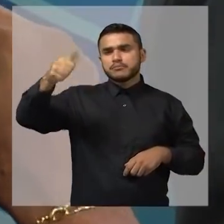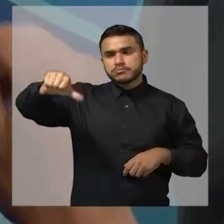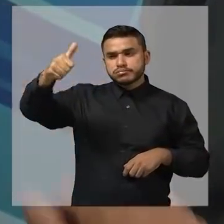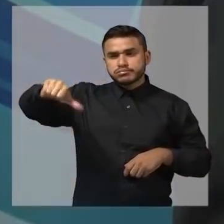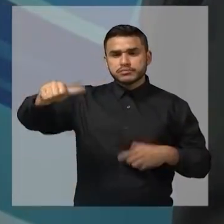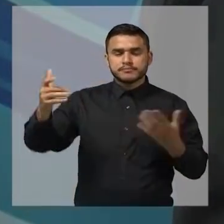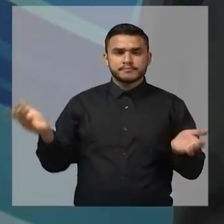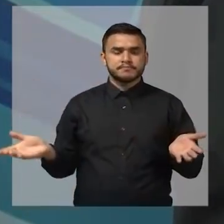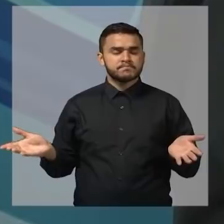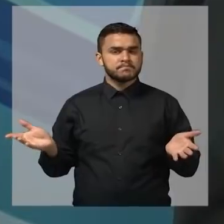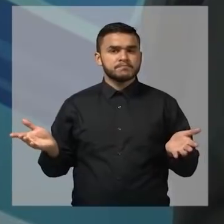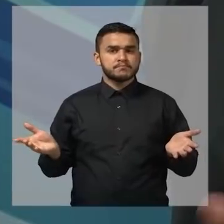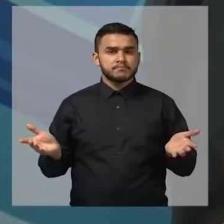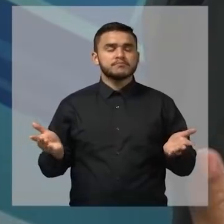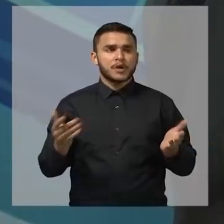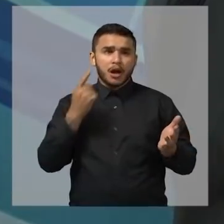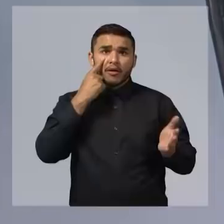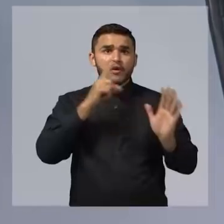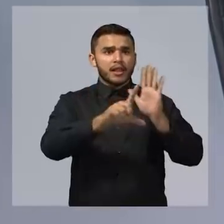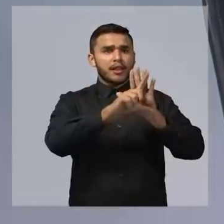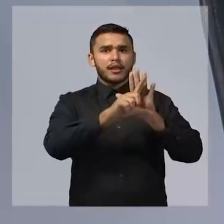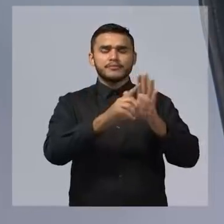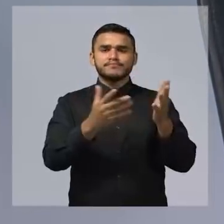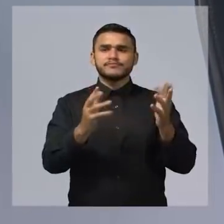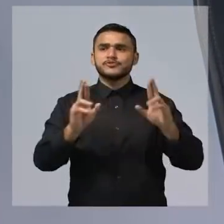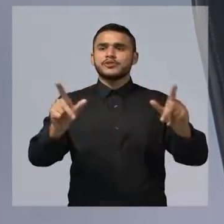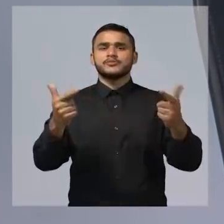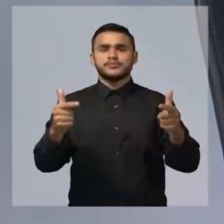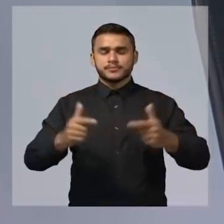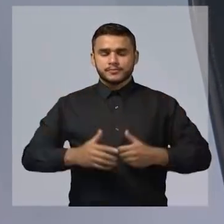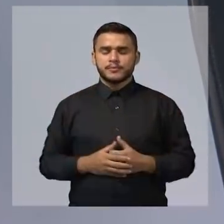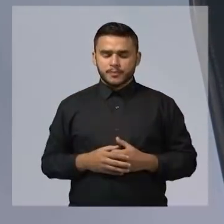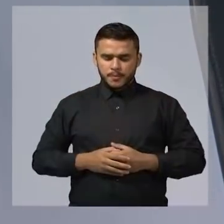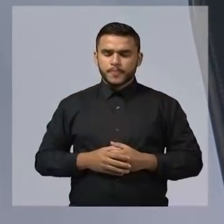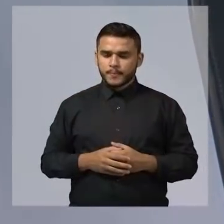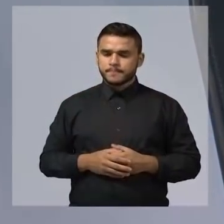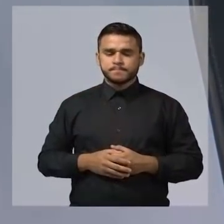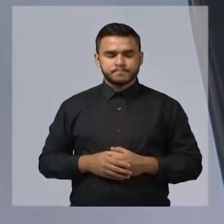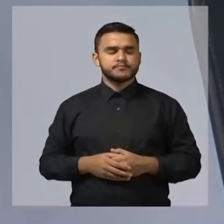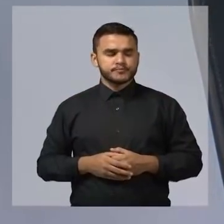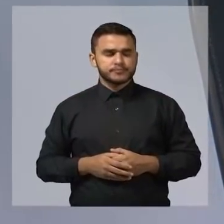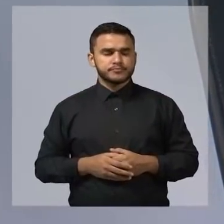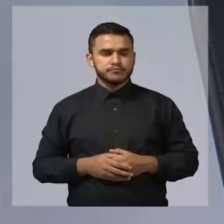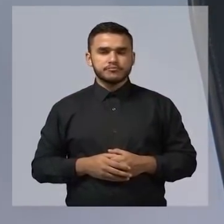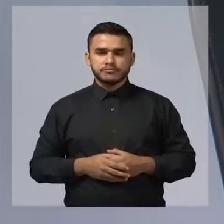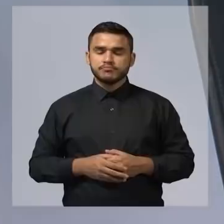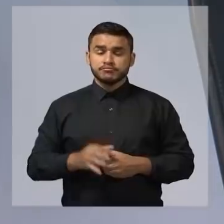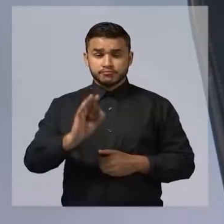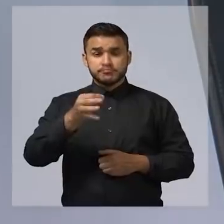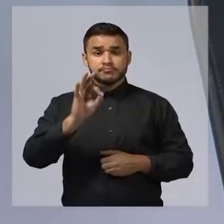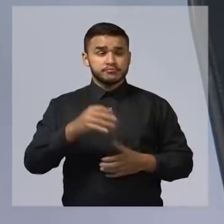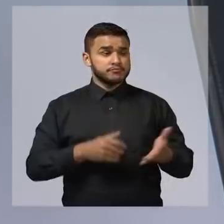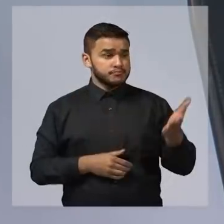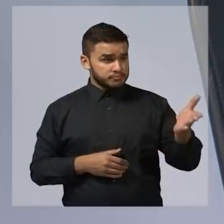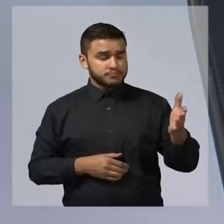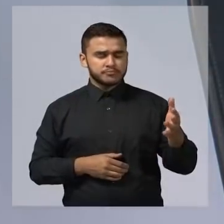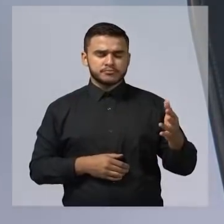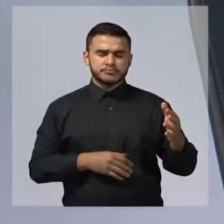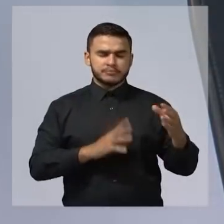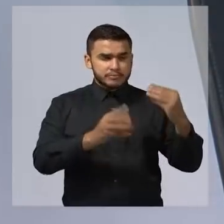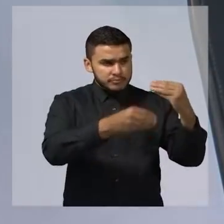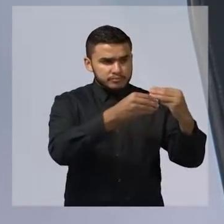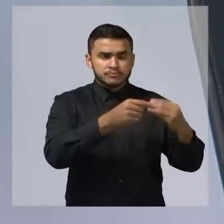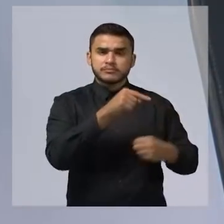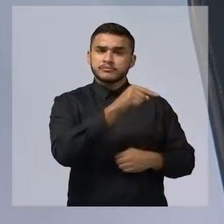lei não faz essa distinção. Professor, aproveitando o gancho do professor aqui, o que acontece? Para